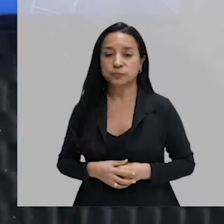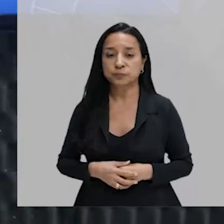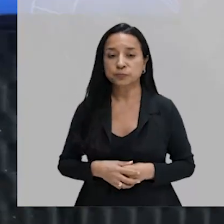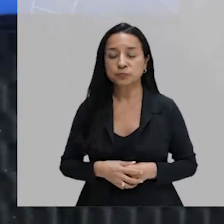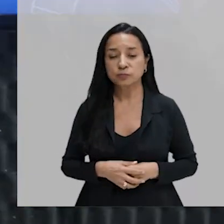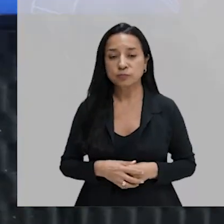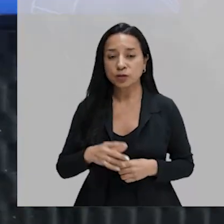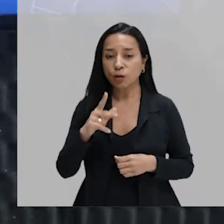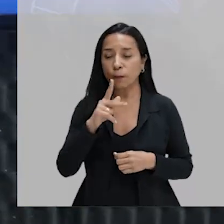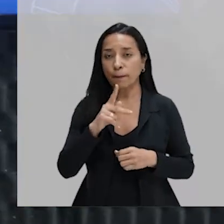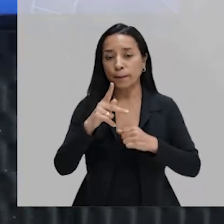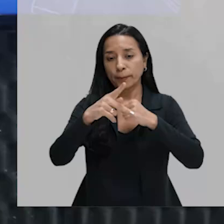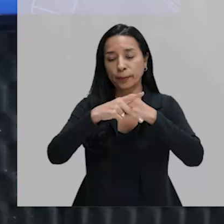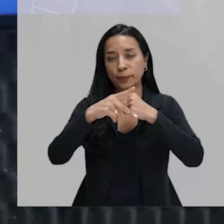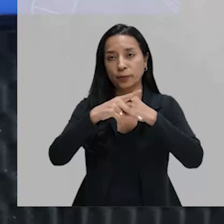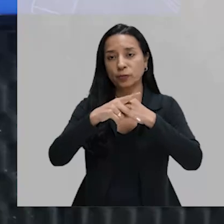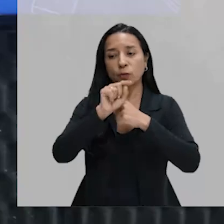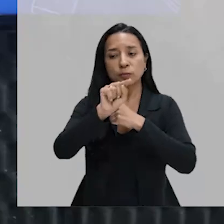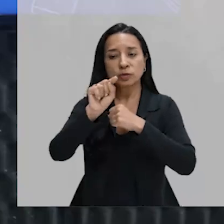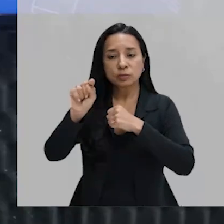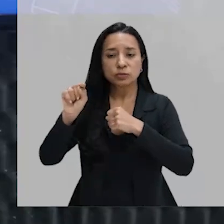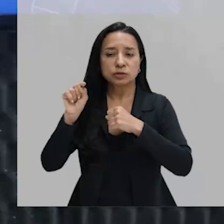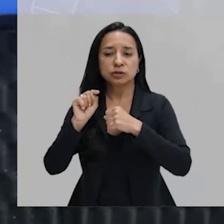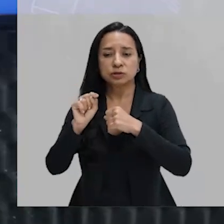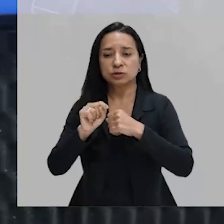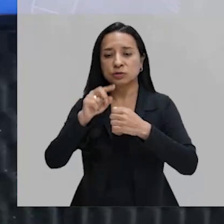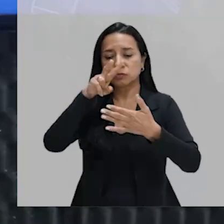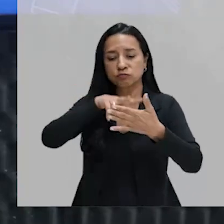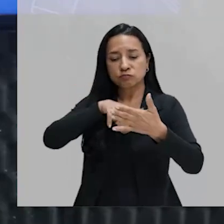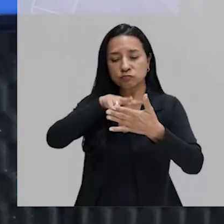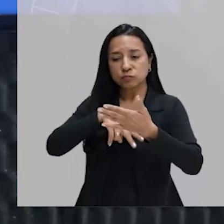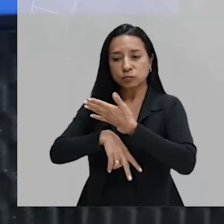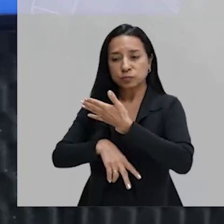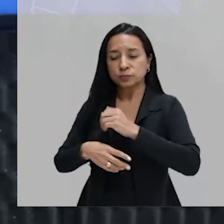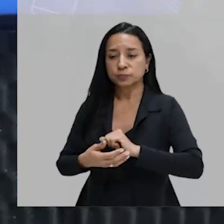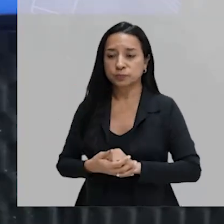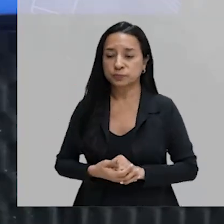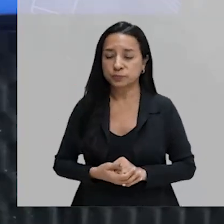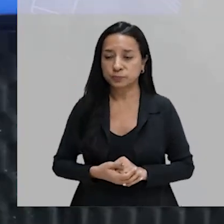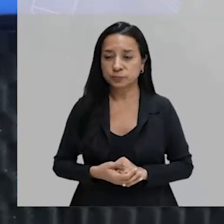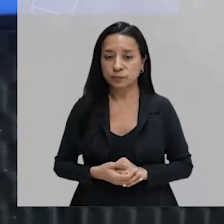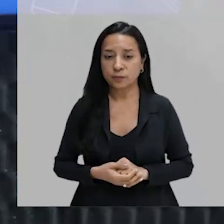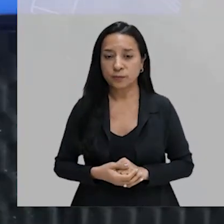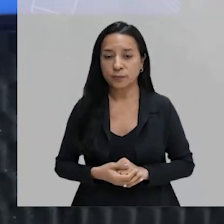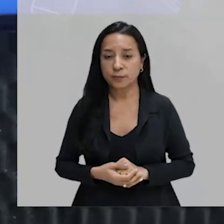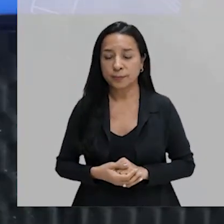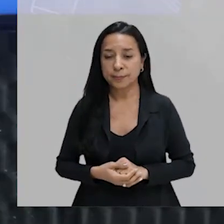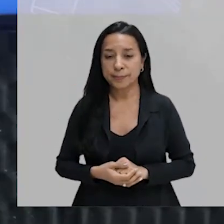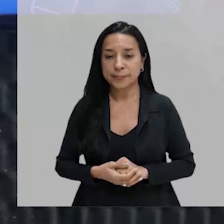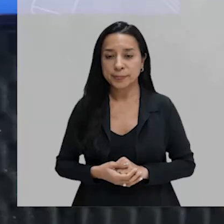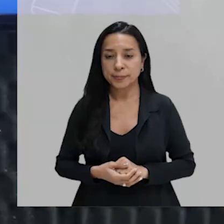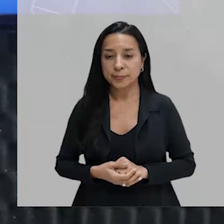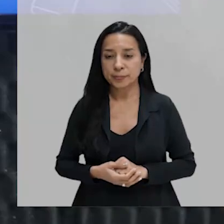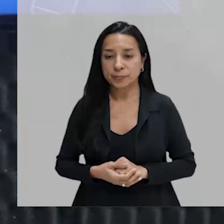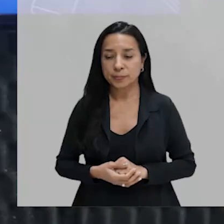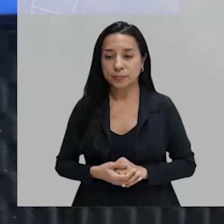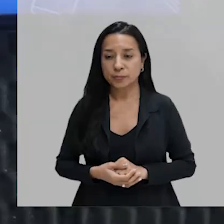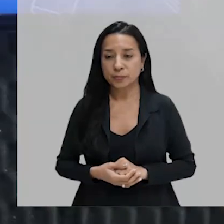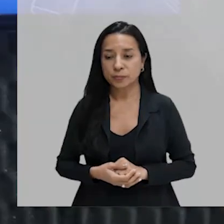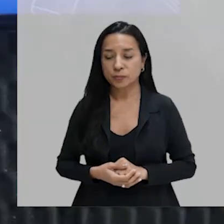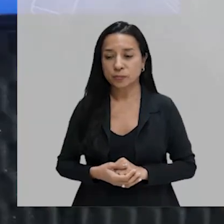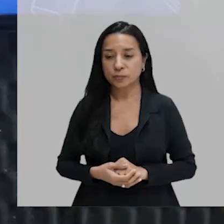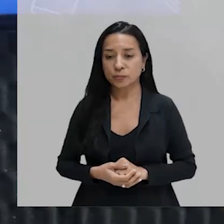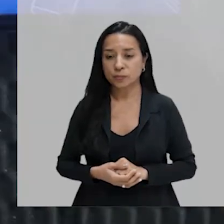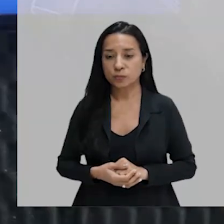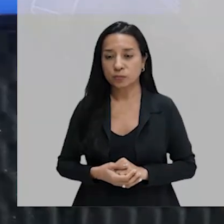demonstrativo. Os pronomes demonstrativos são utilizados para indicar a posição de algum elemento em relação à pessoa